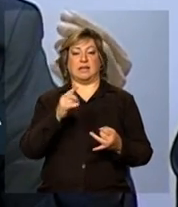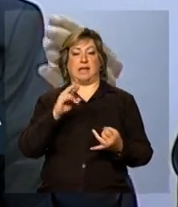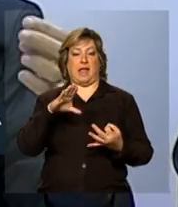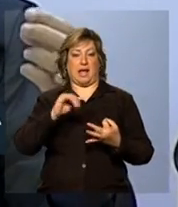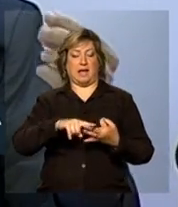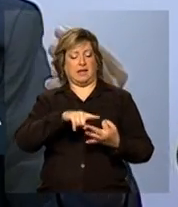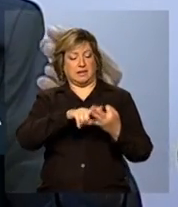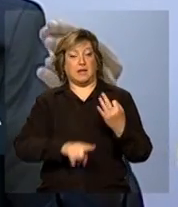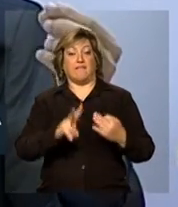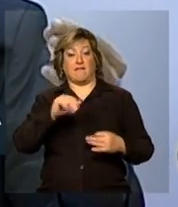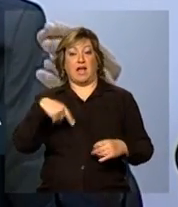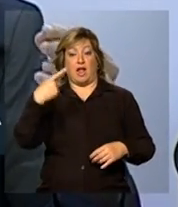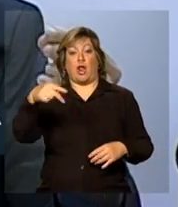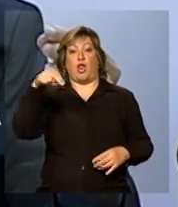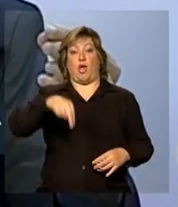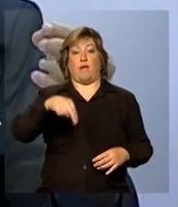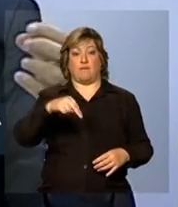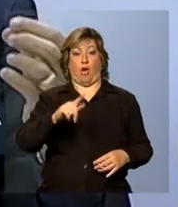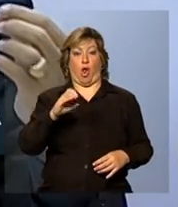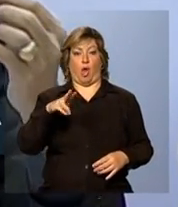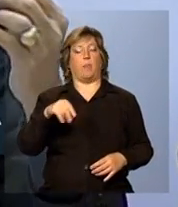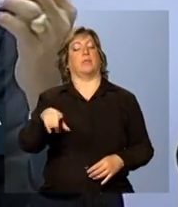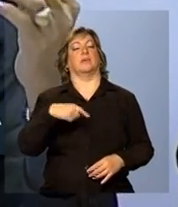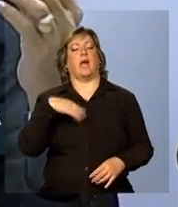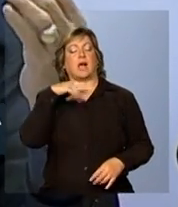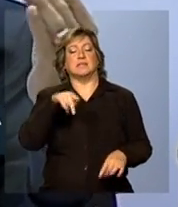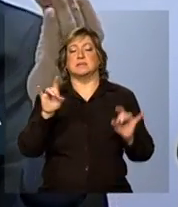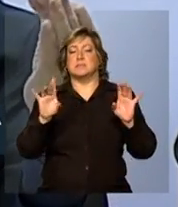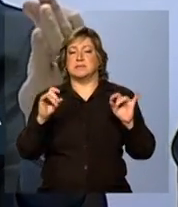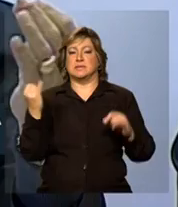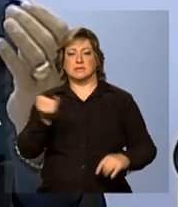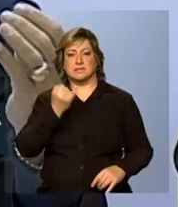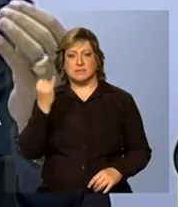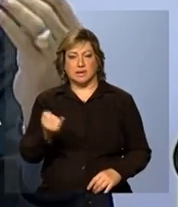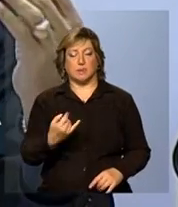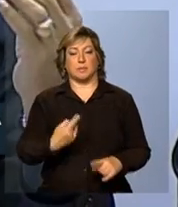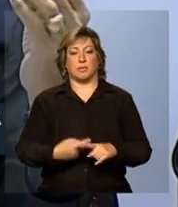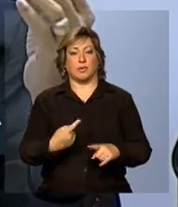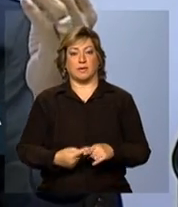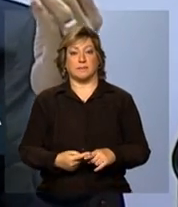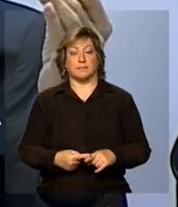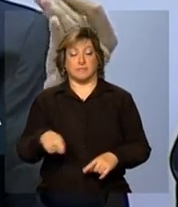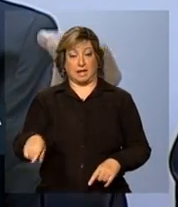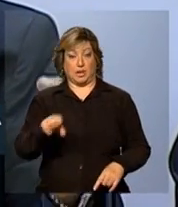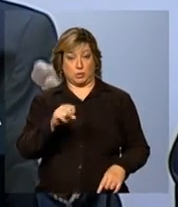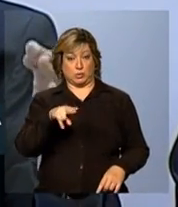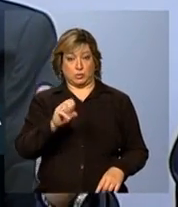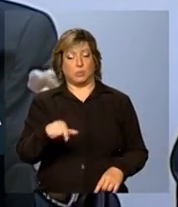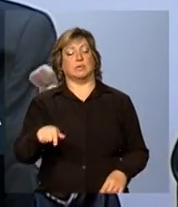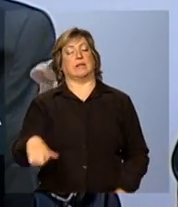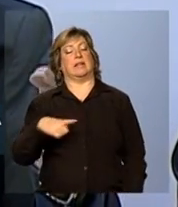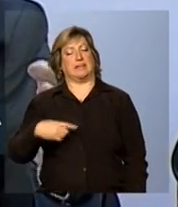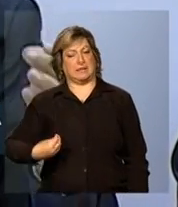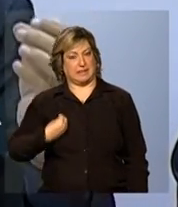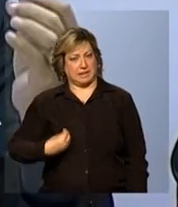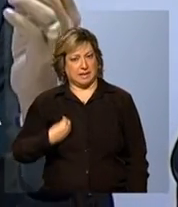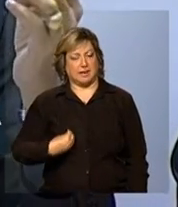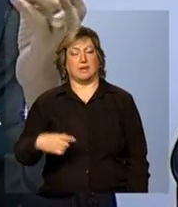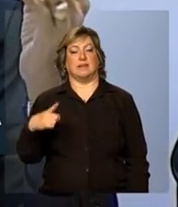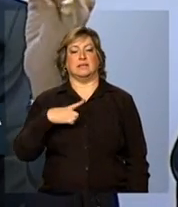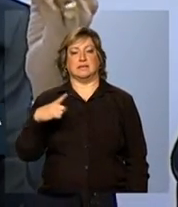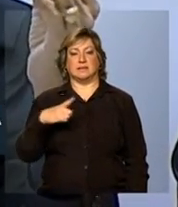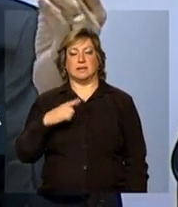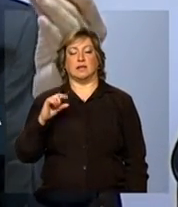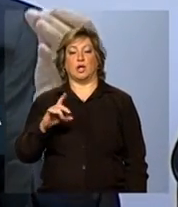Eu acho que isso tem um significado muito especial, o significado de que o sistema de saúde do nosso país existe, de